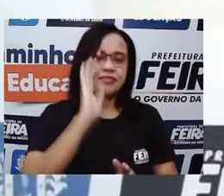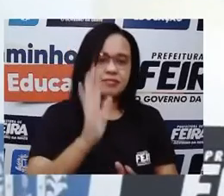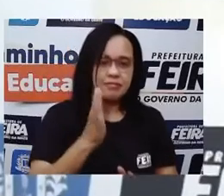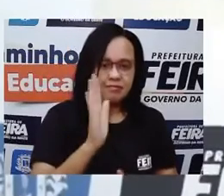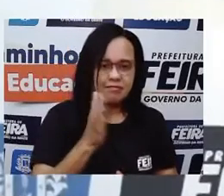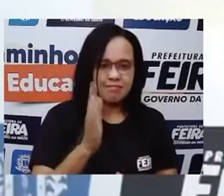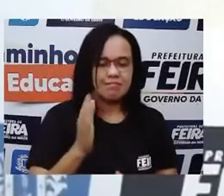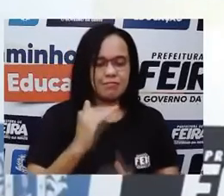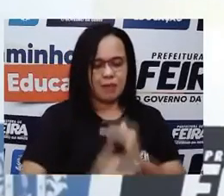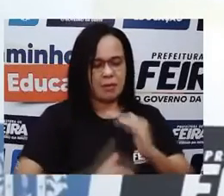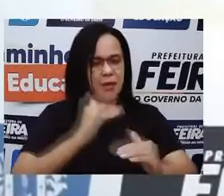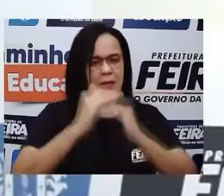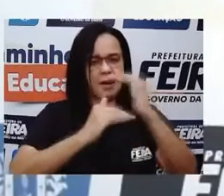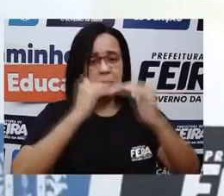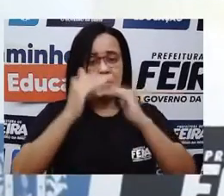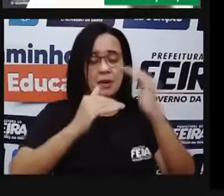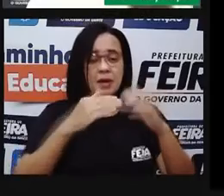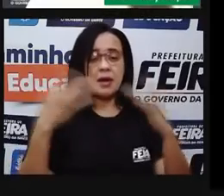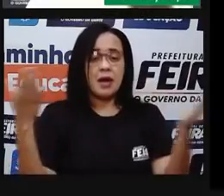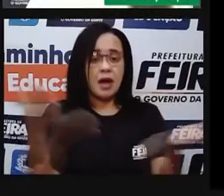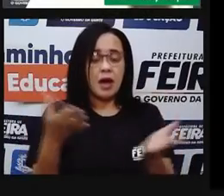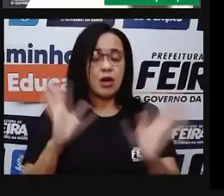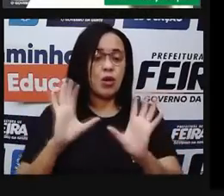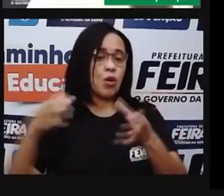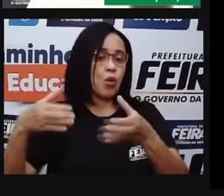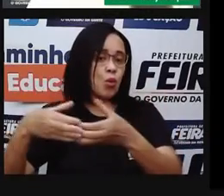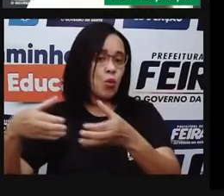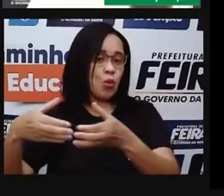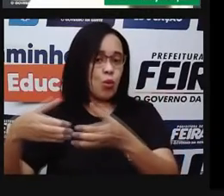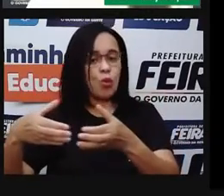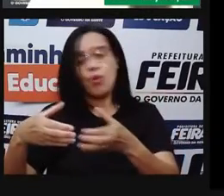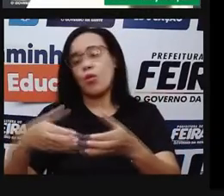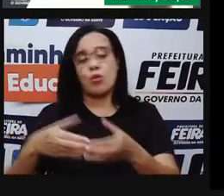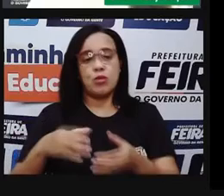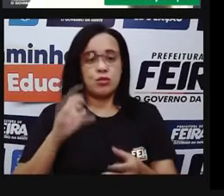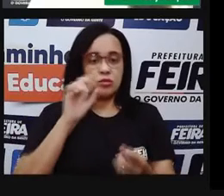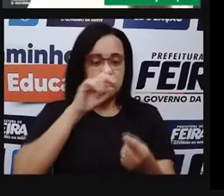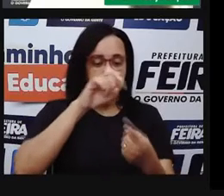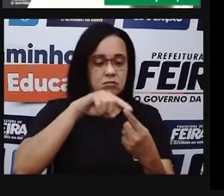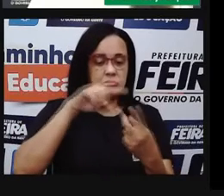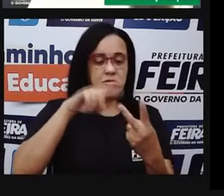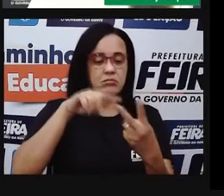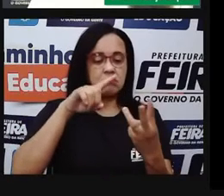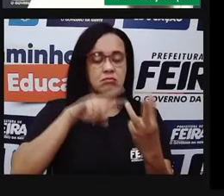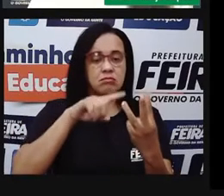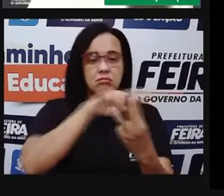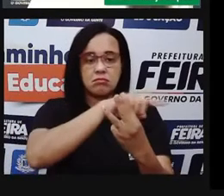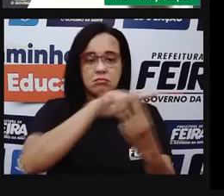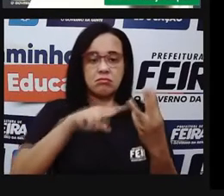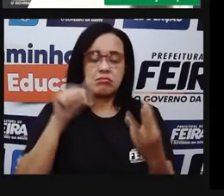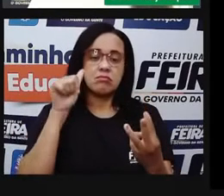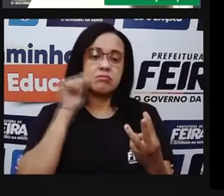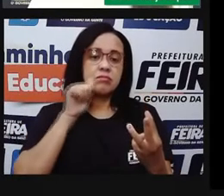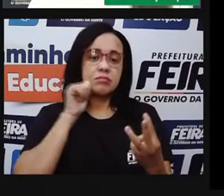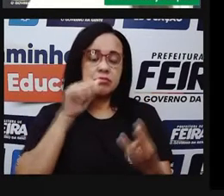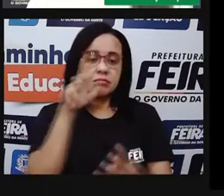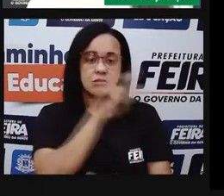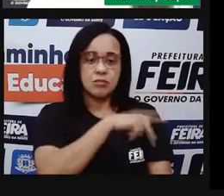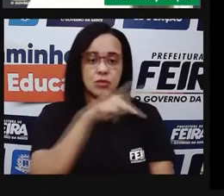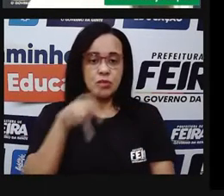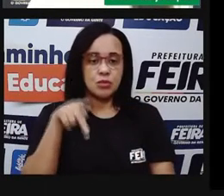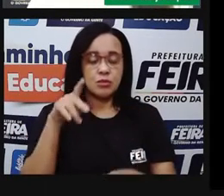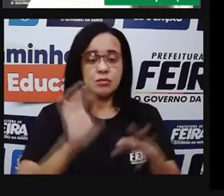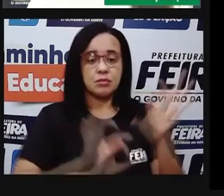Vou apresentar aqui nossa equipe: Clésia, Silvana e eu, Nádia, preparando essa aula para